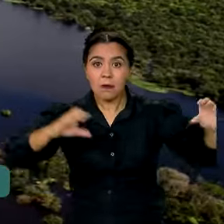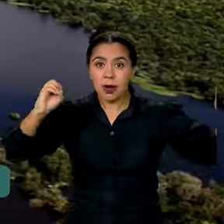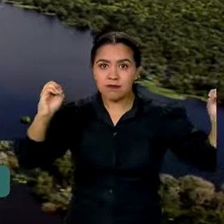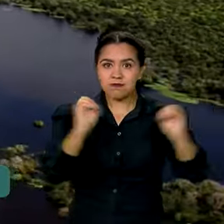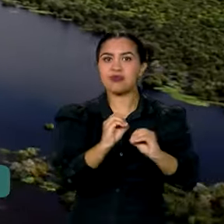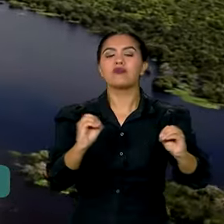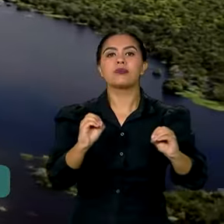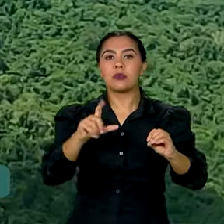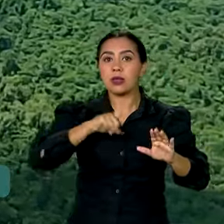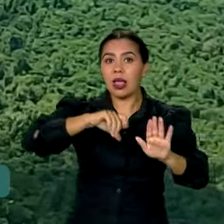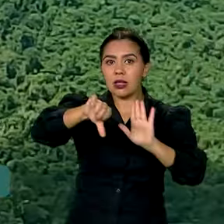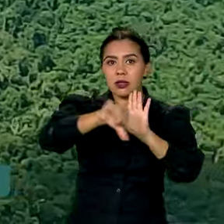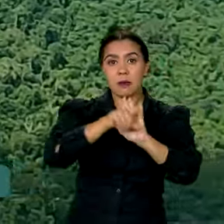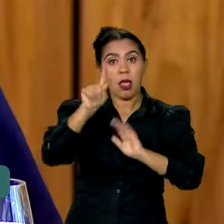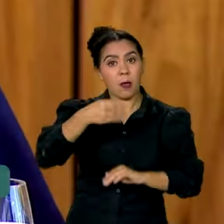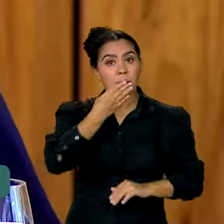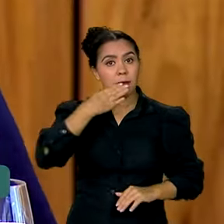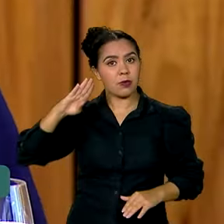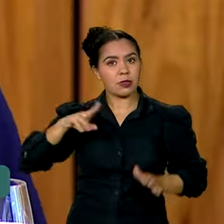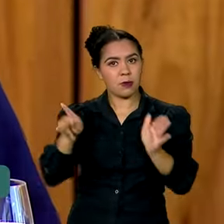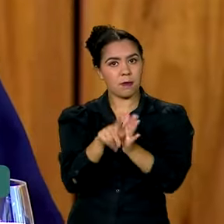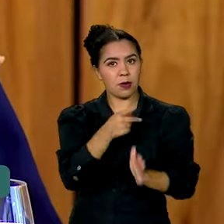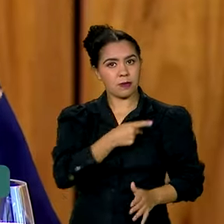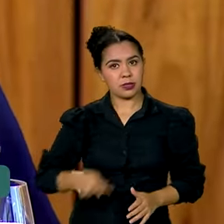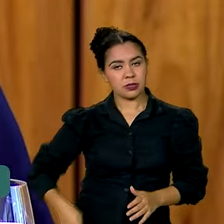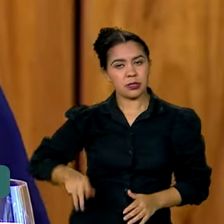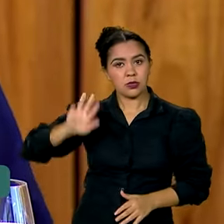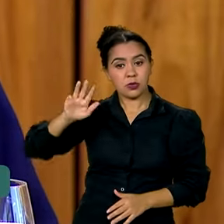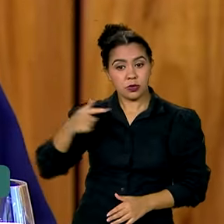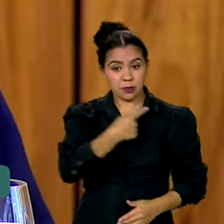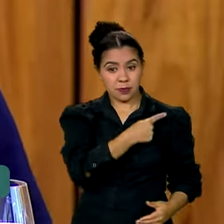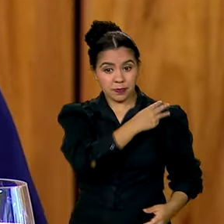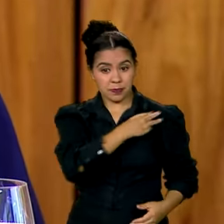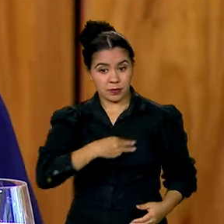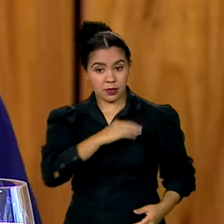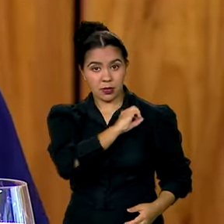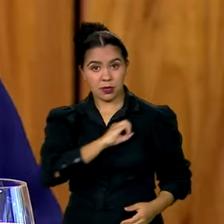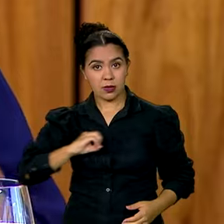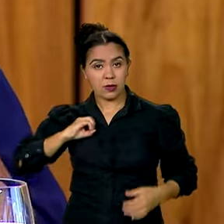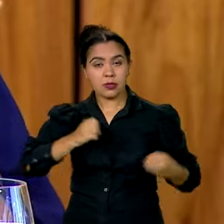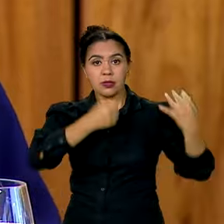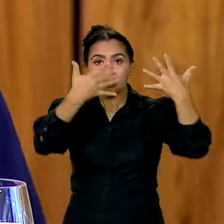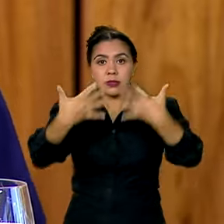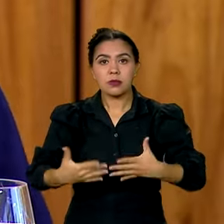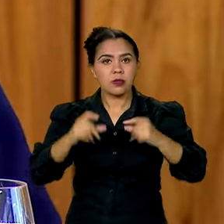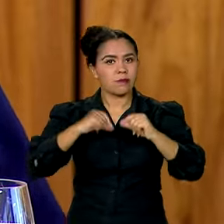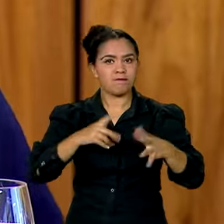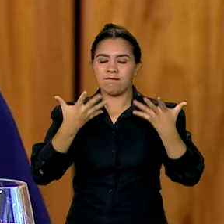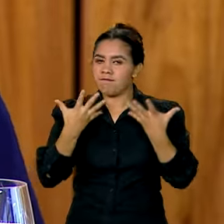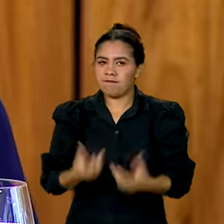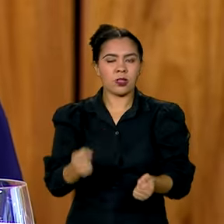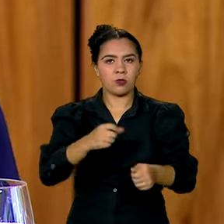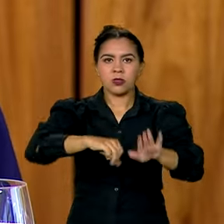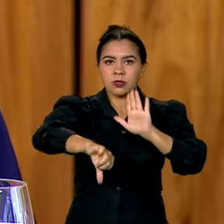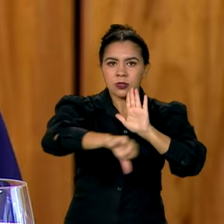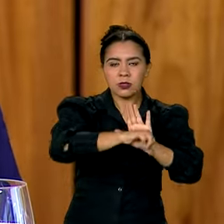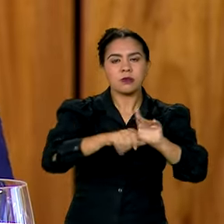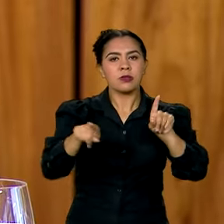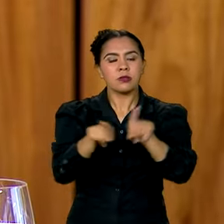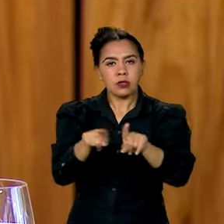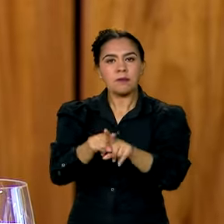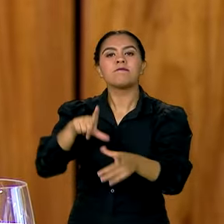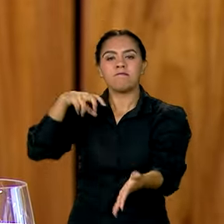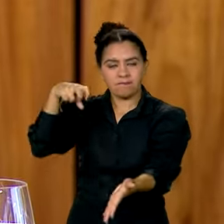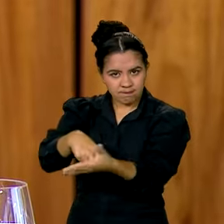2030. Uma promessa do governo Lula. Não há nenhum tipo de conivência com o crime e com a impunidade. E que